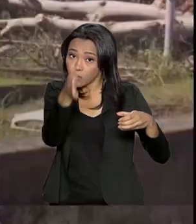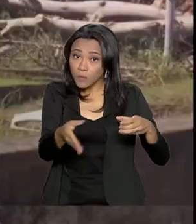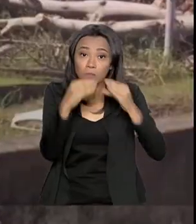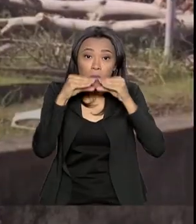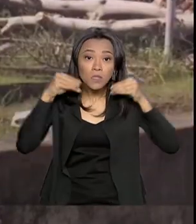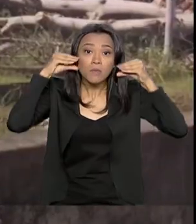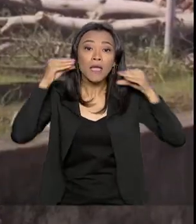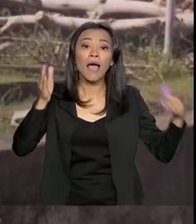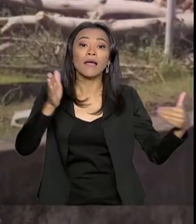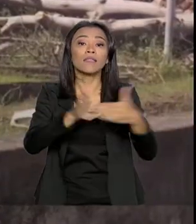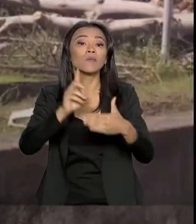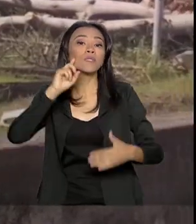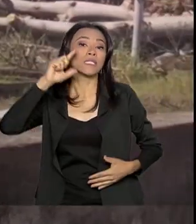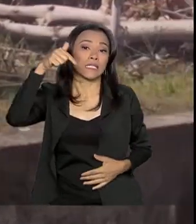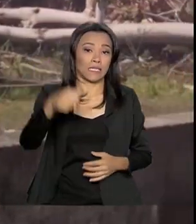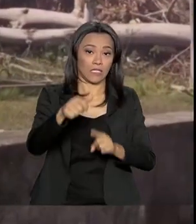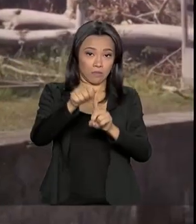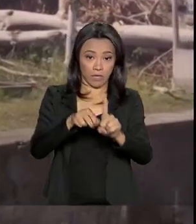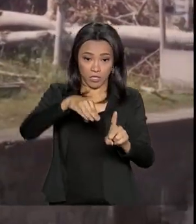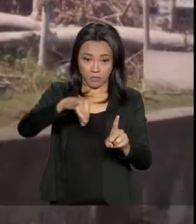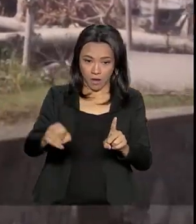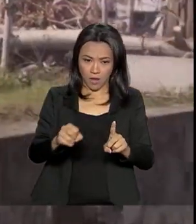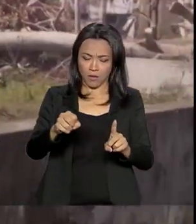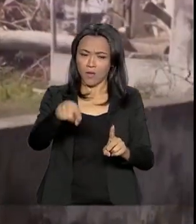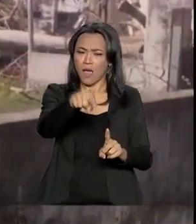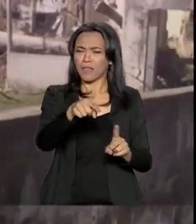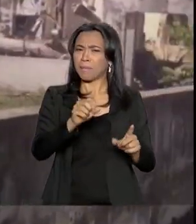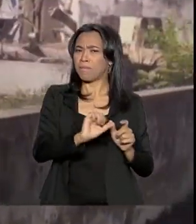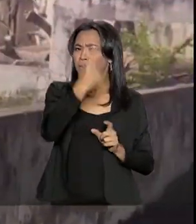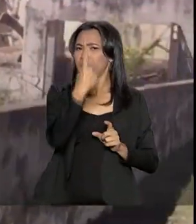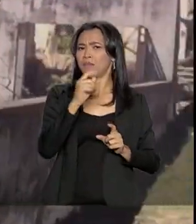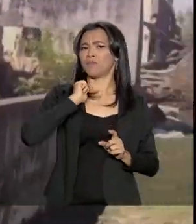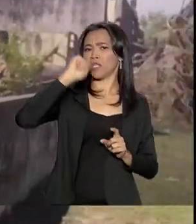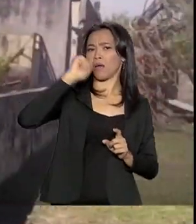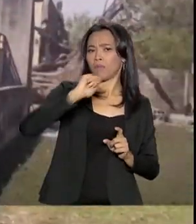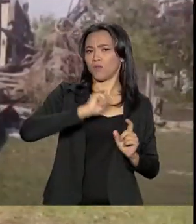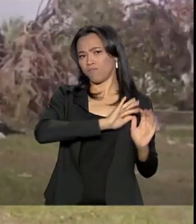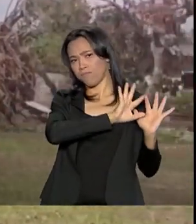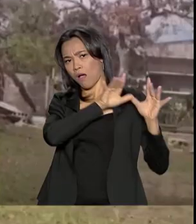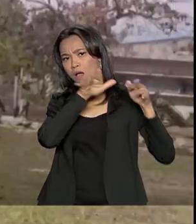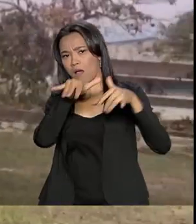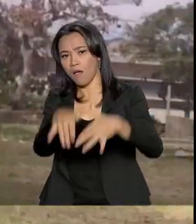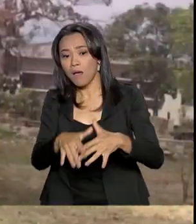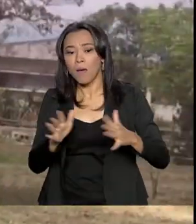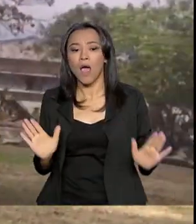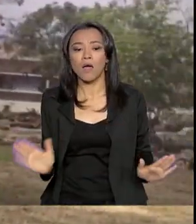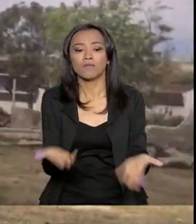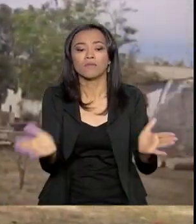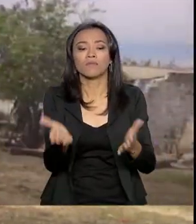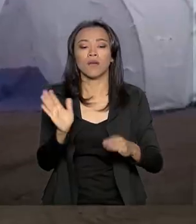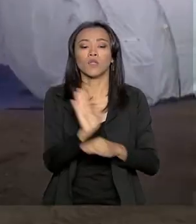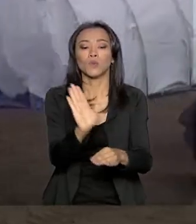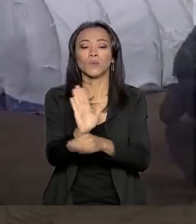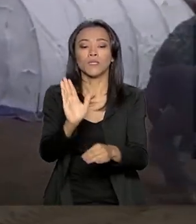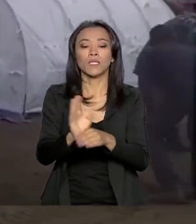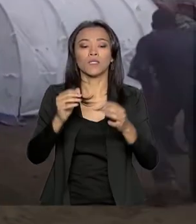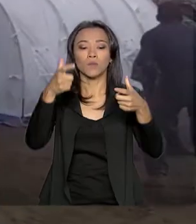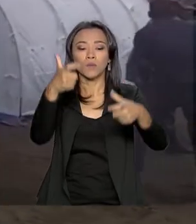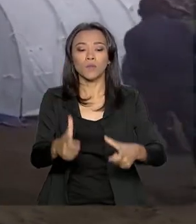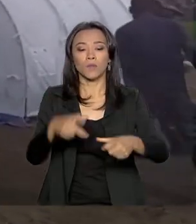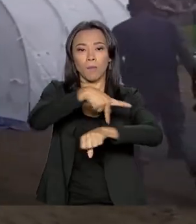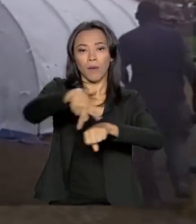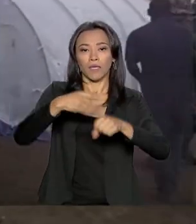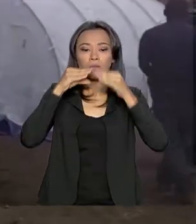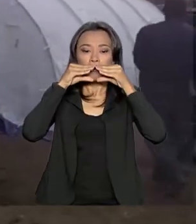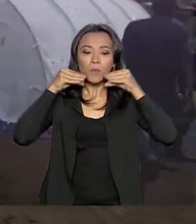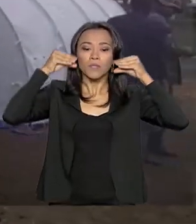maio desde 1º de abril 20 bombeiros estão trabalhando na recuperação da infraestrutura de moçambique com a montagem